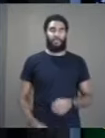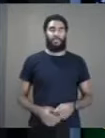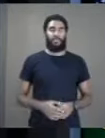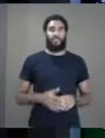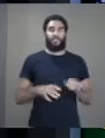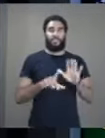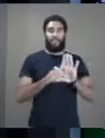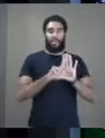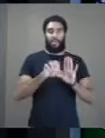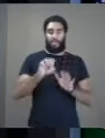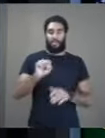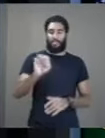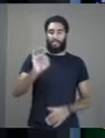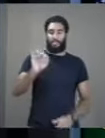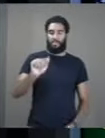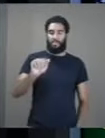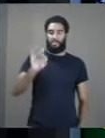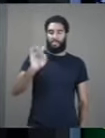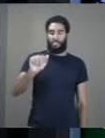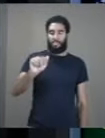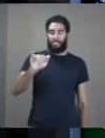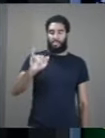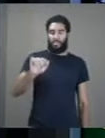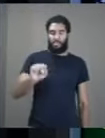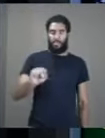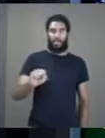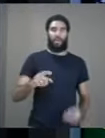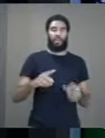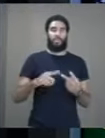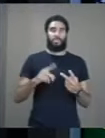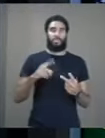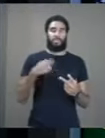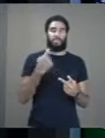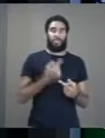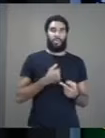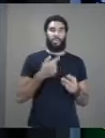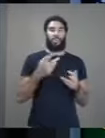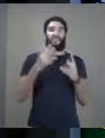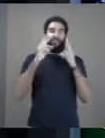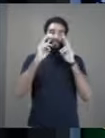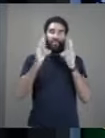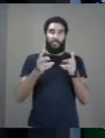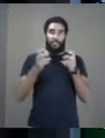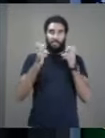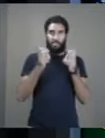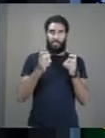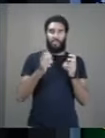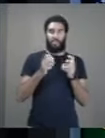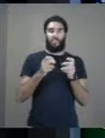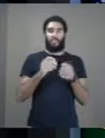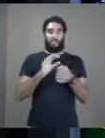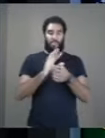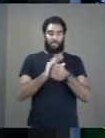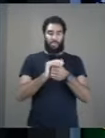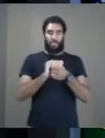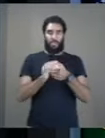das estatais, além do que a gente viu do marco legal do saneamento,